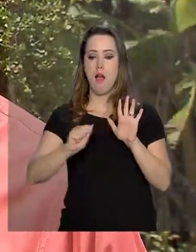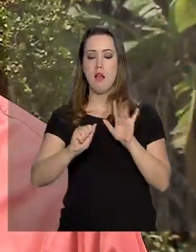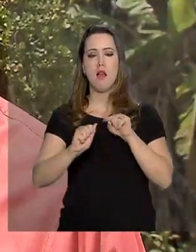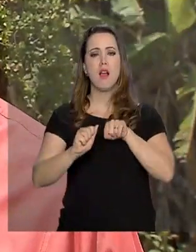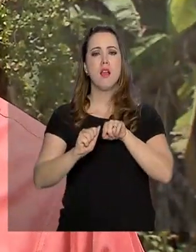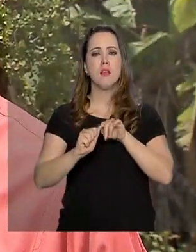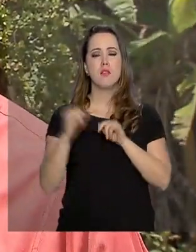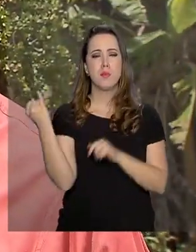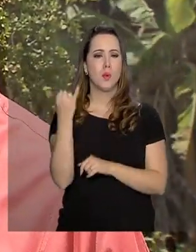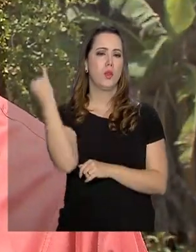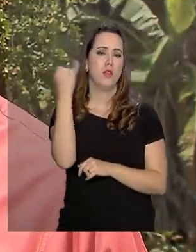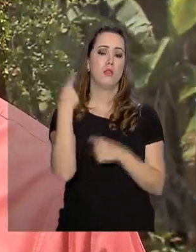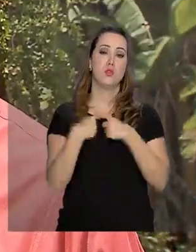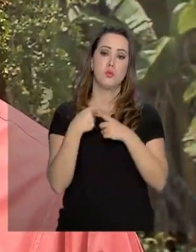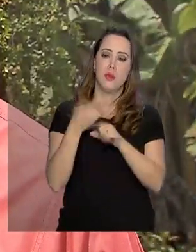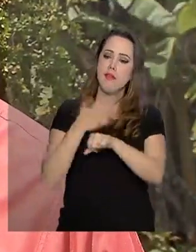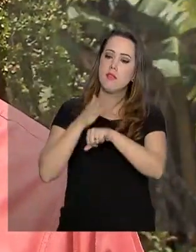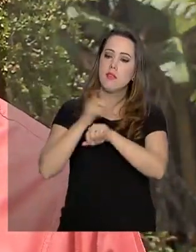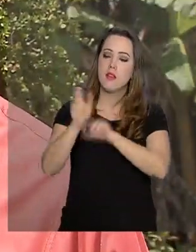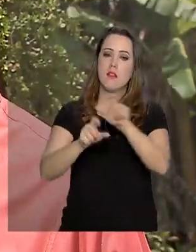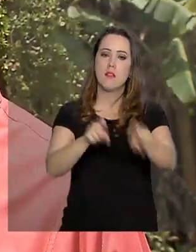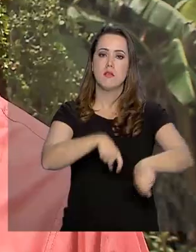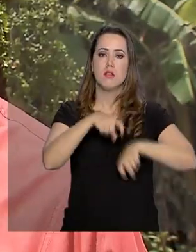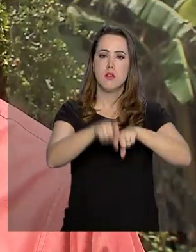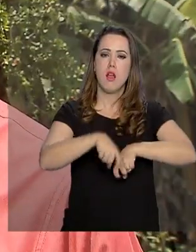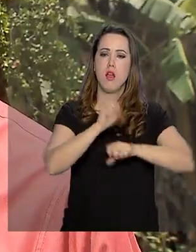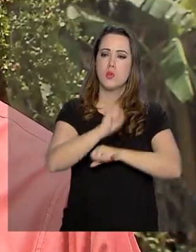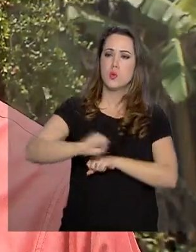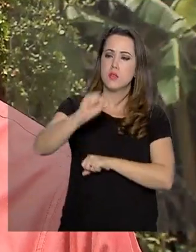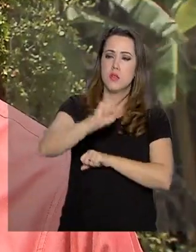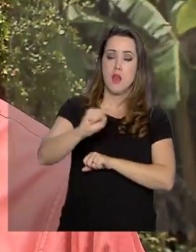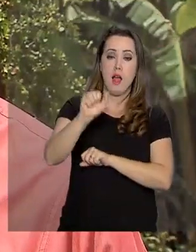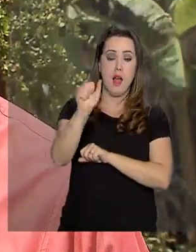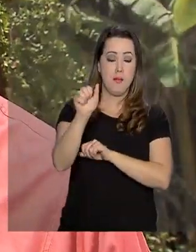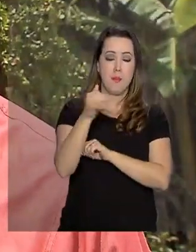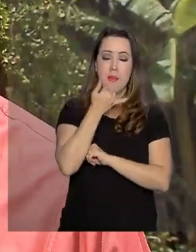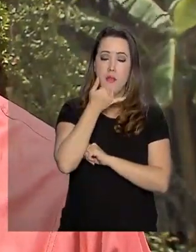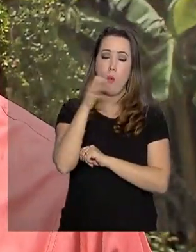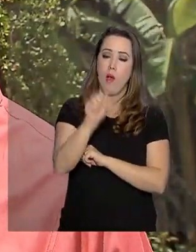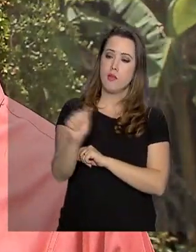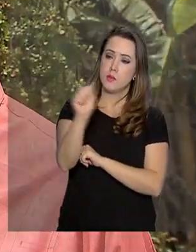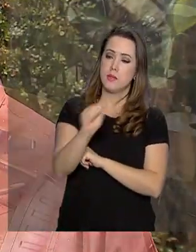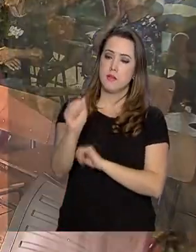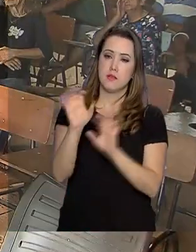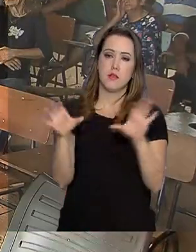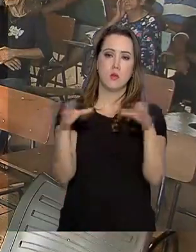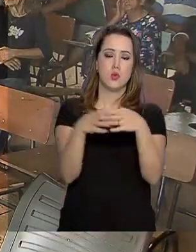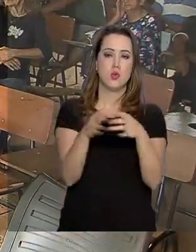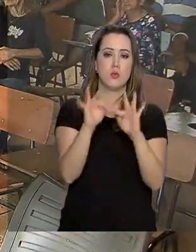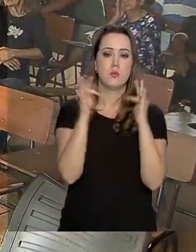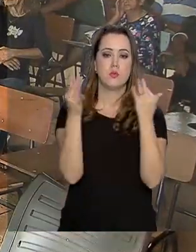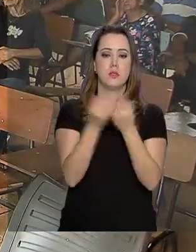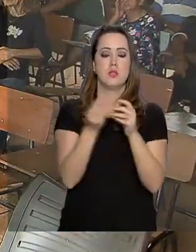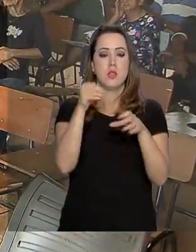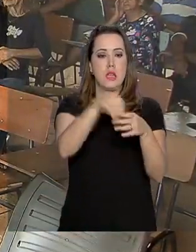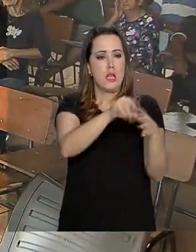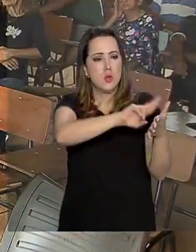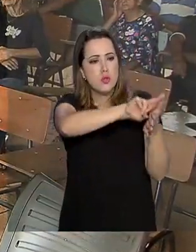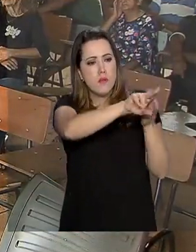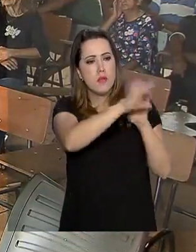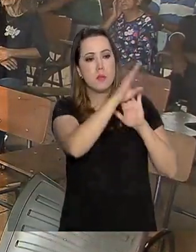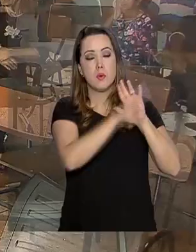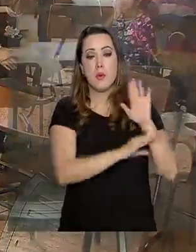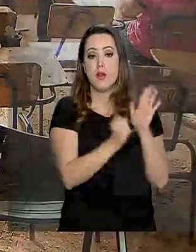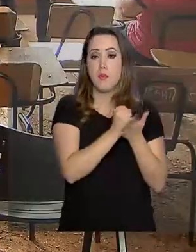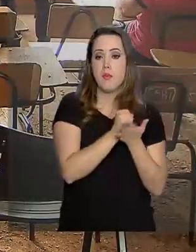ele capacita os produtores as entidades associações cooperativas de agricultores familiares Dentro os vários programas que o